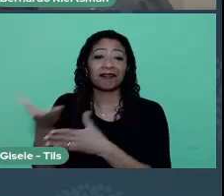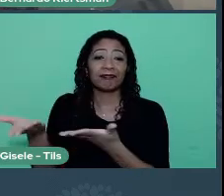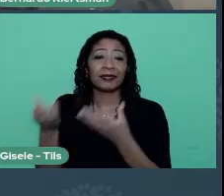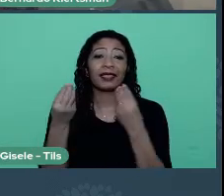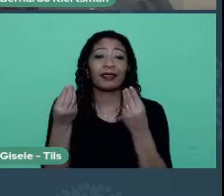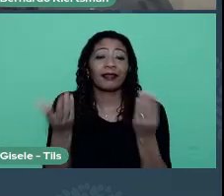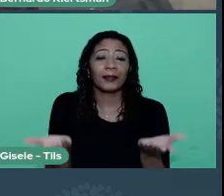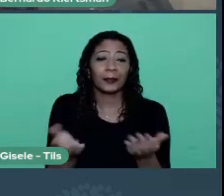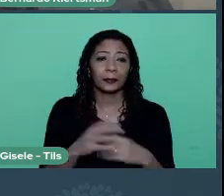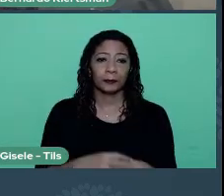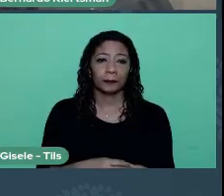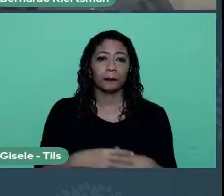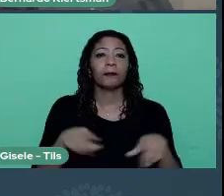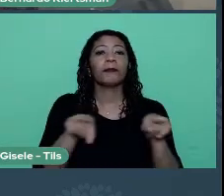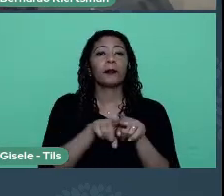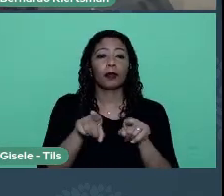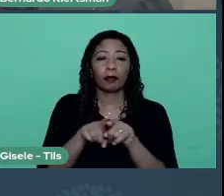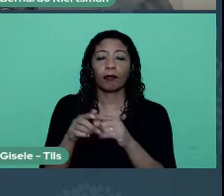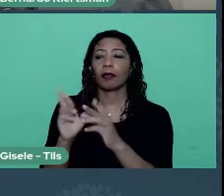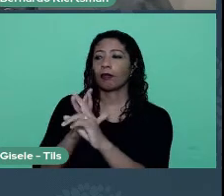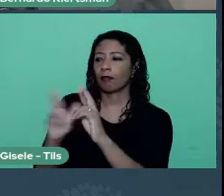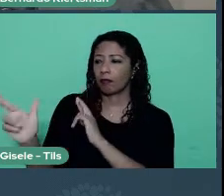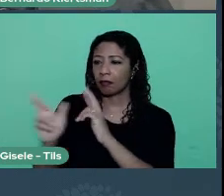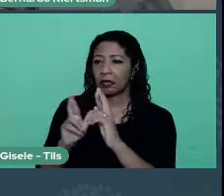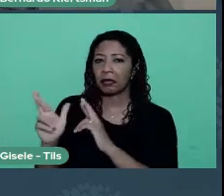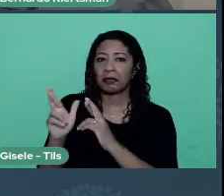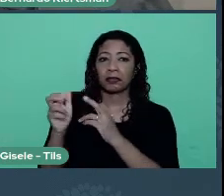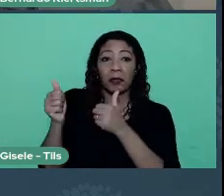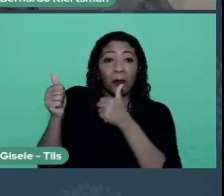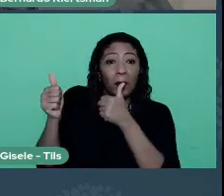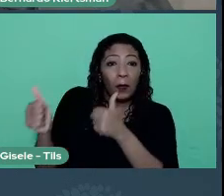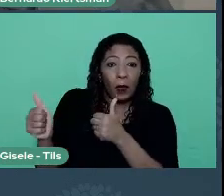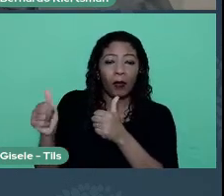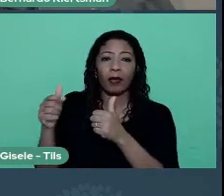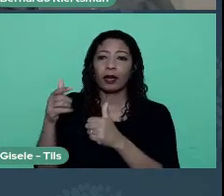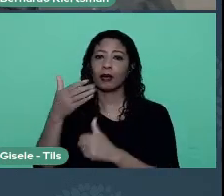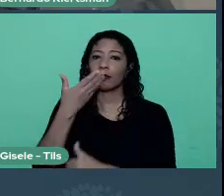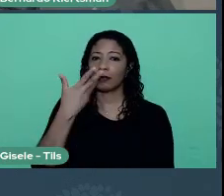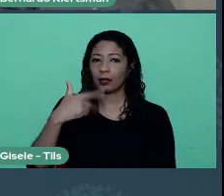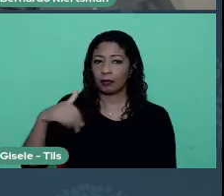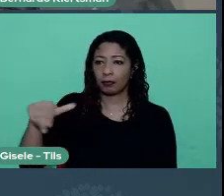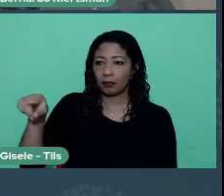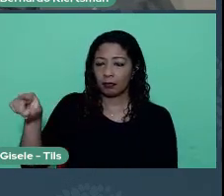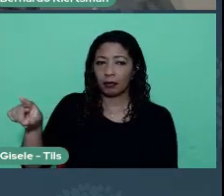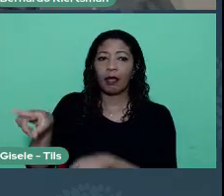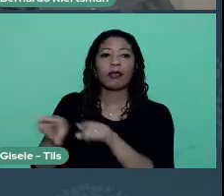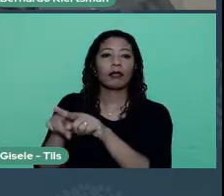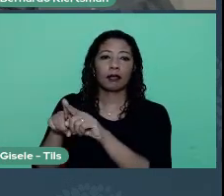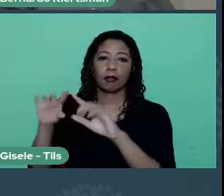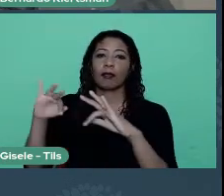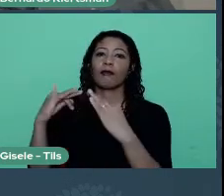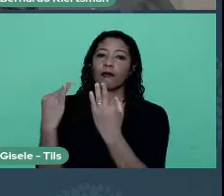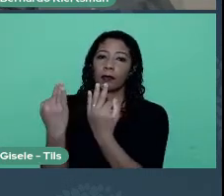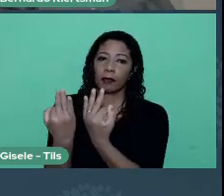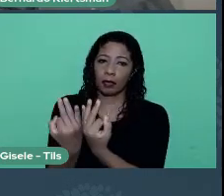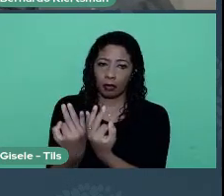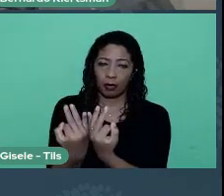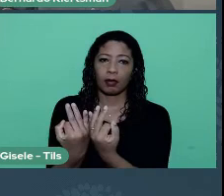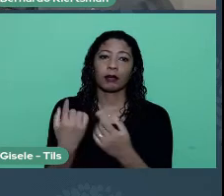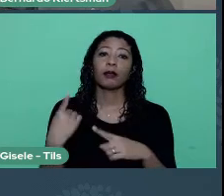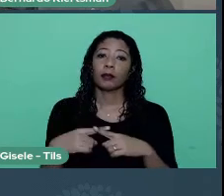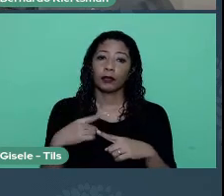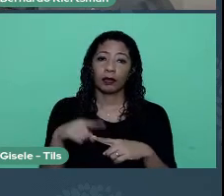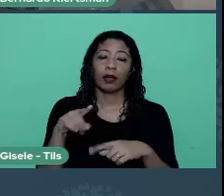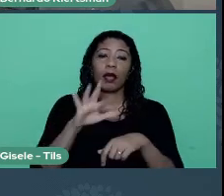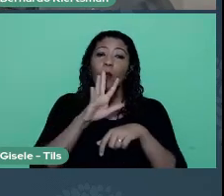relação saudável entre o médico, o paciente e os seus familiares, não tenha dúvida nenhuma, porque é uma doença crônica onde nós